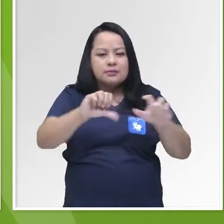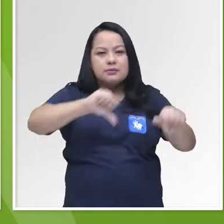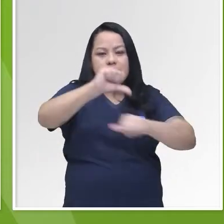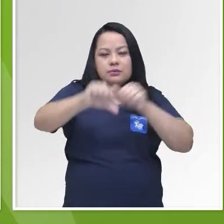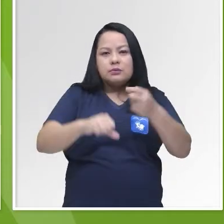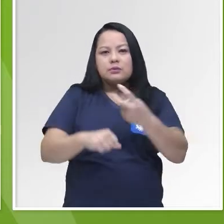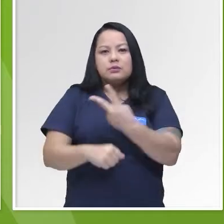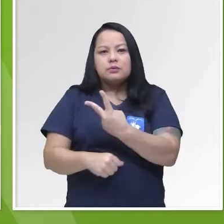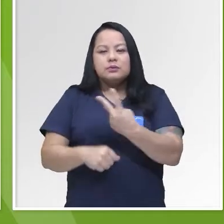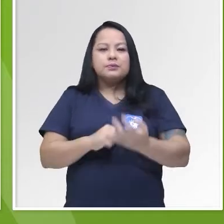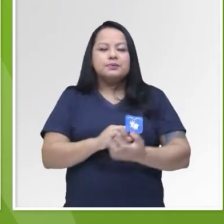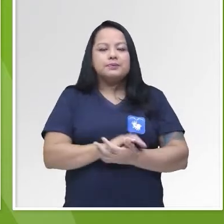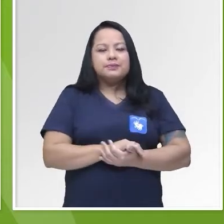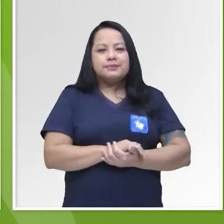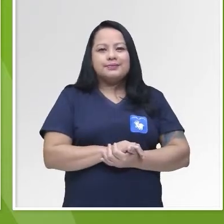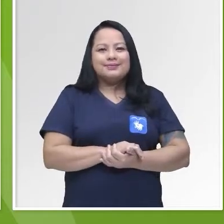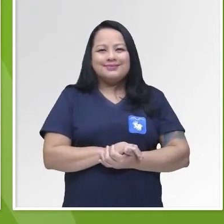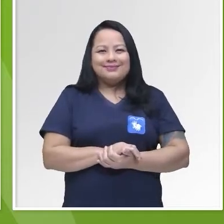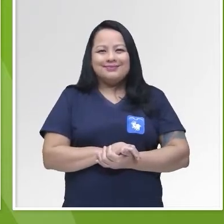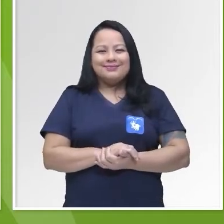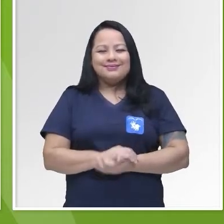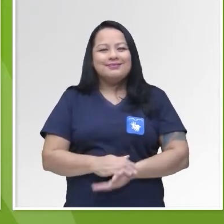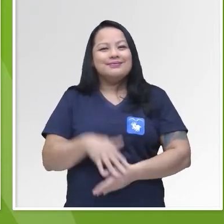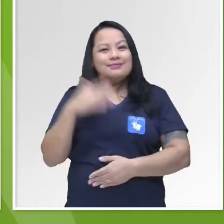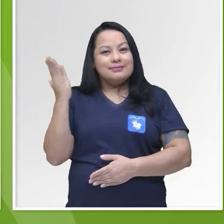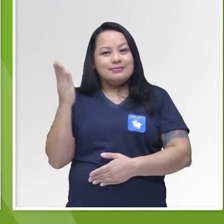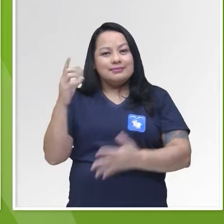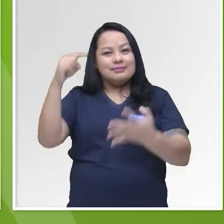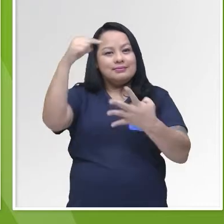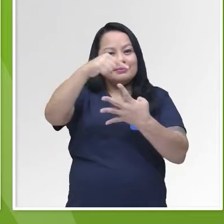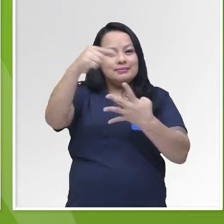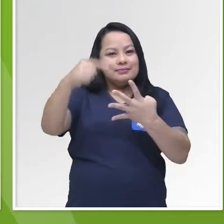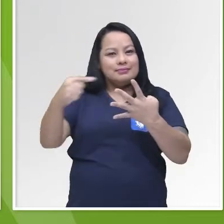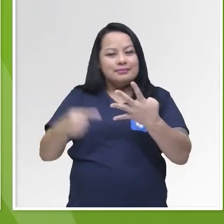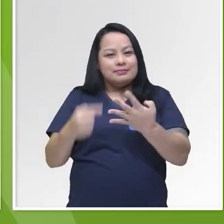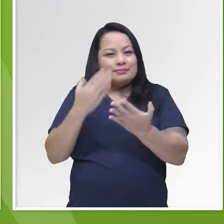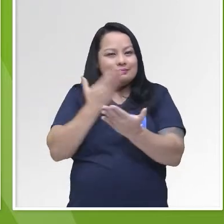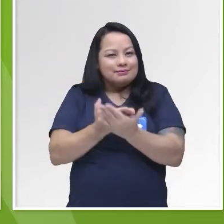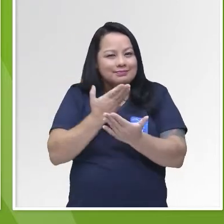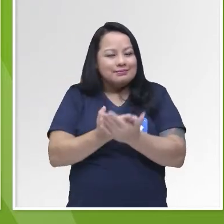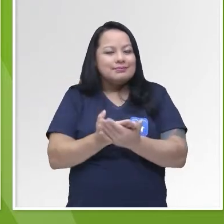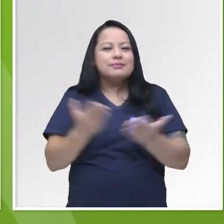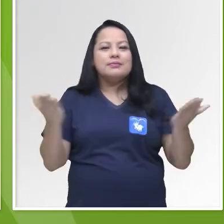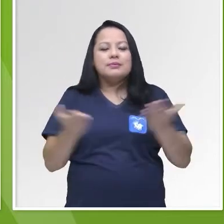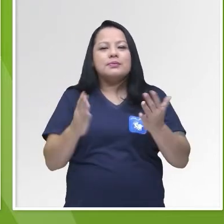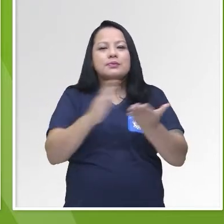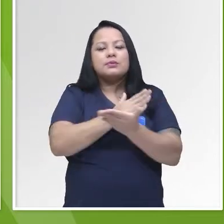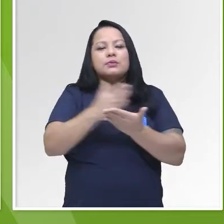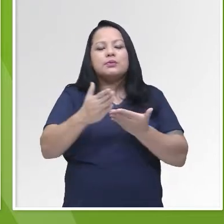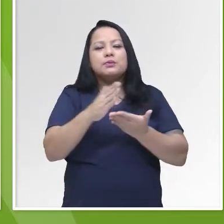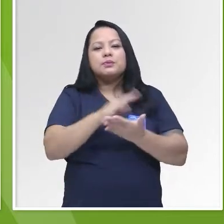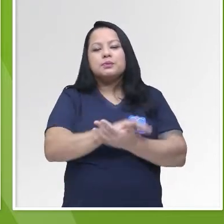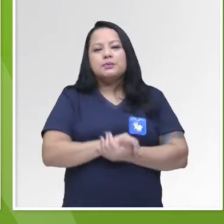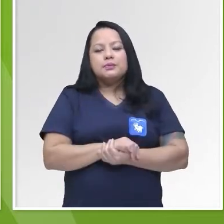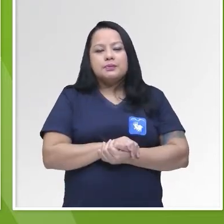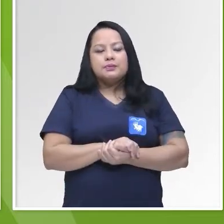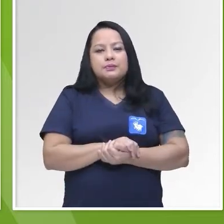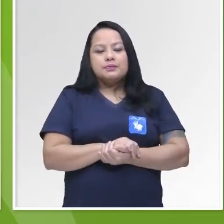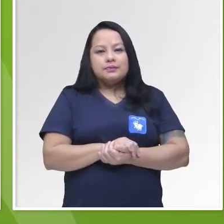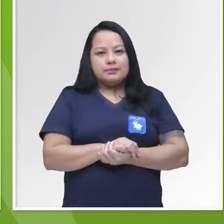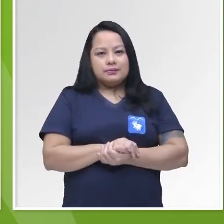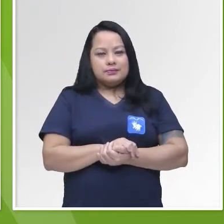dupla. Ok? Então, vamos estudar cada uma delas? Vamos lá? Então, a gente vai iniciar o